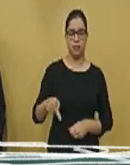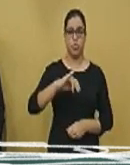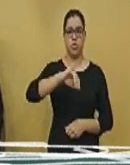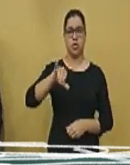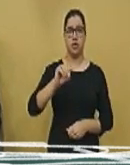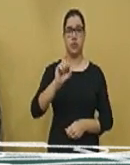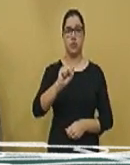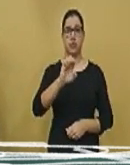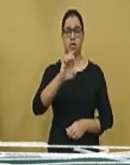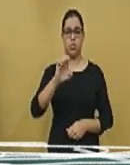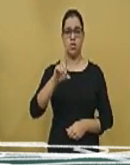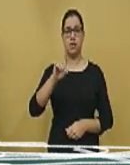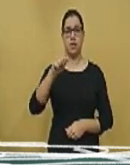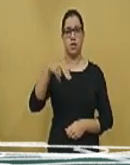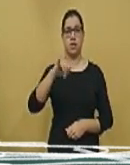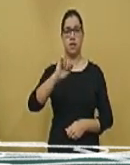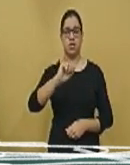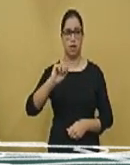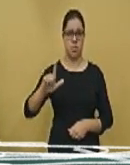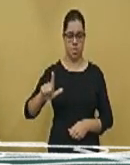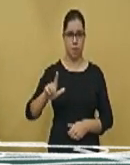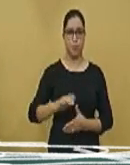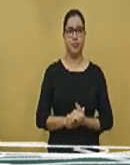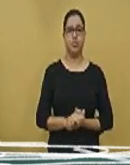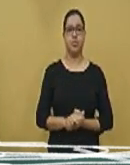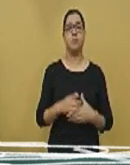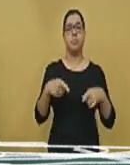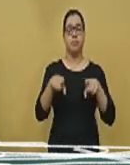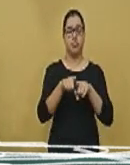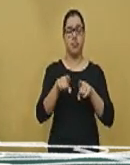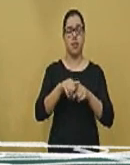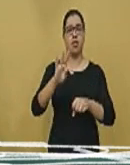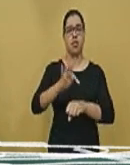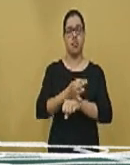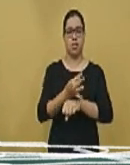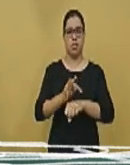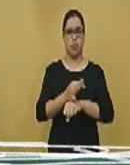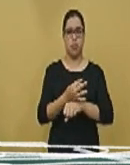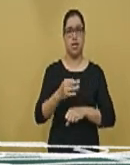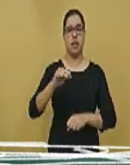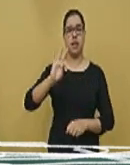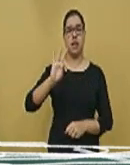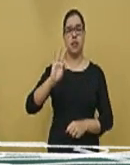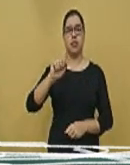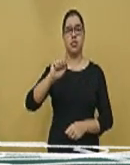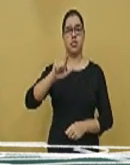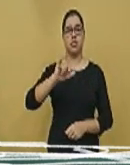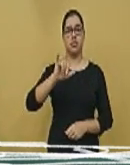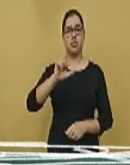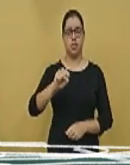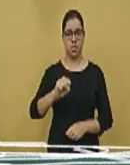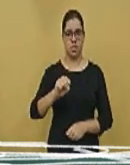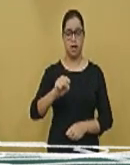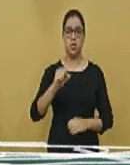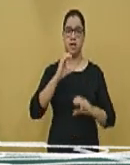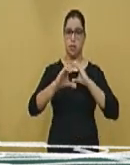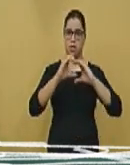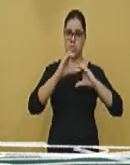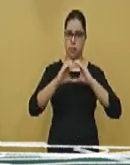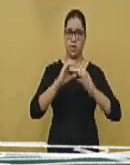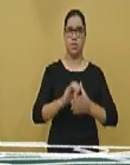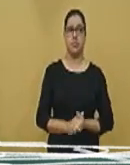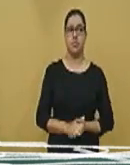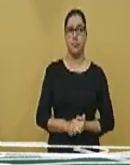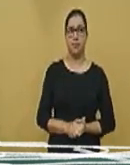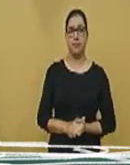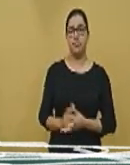Freitas Filho, da FCBA. E convido o técnico administrativo Thales, da Assessoria de Comunicação.